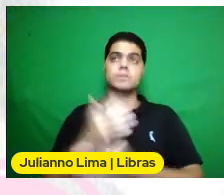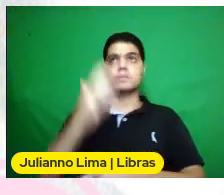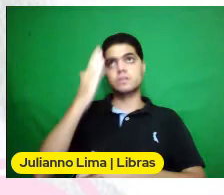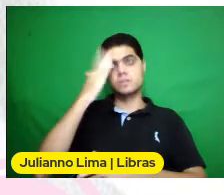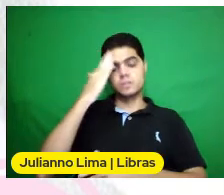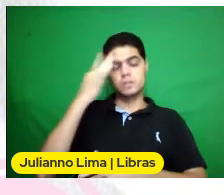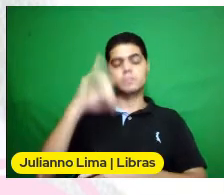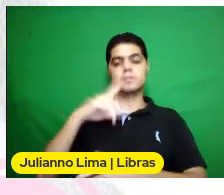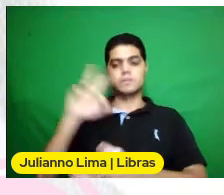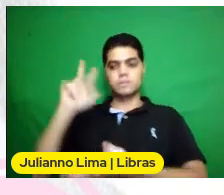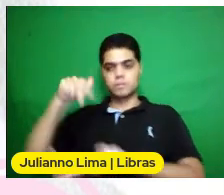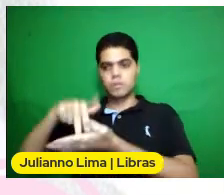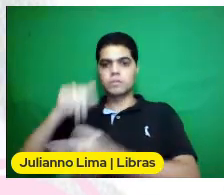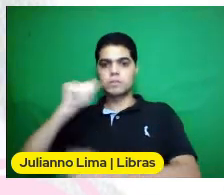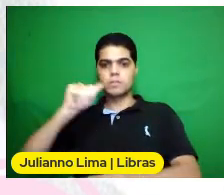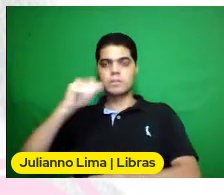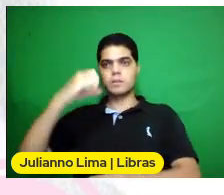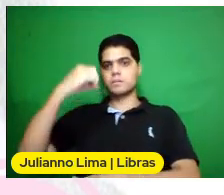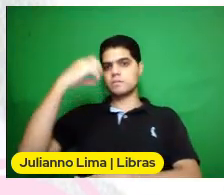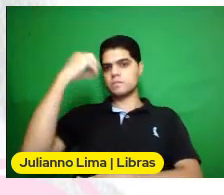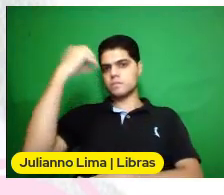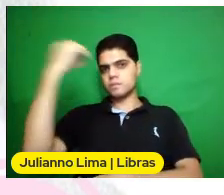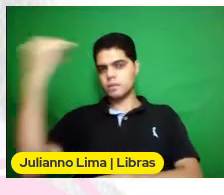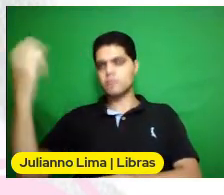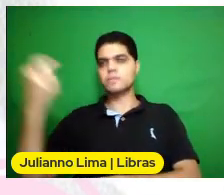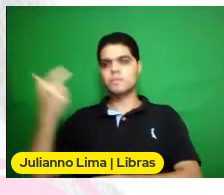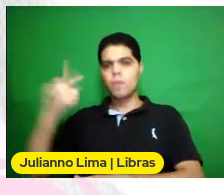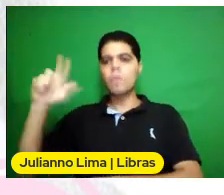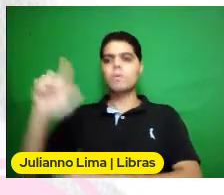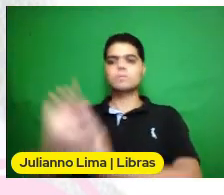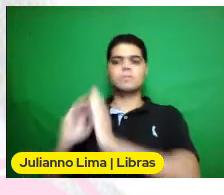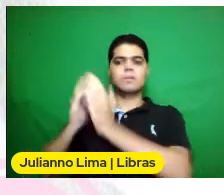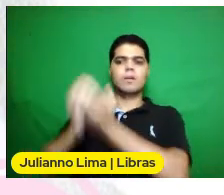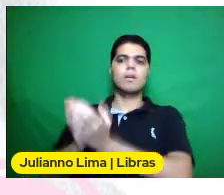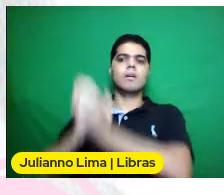apareceu nos relatos de viagem da Maria Grana, uma viajante do século